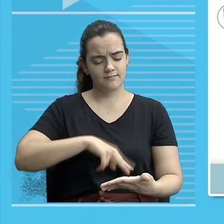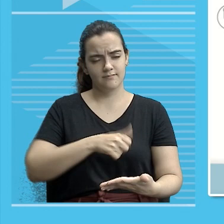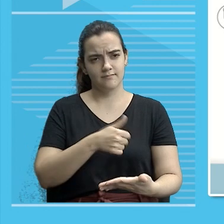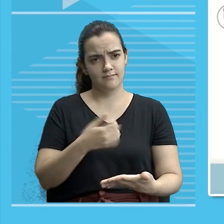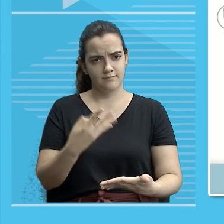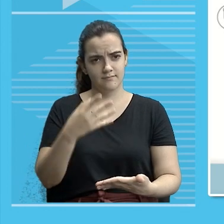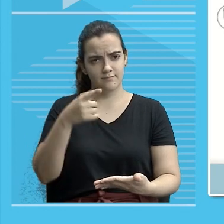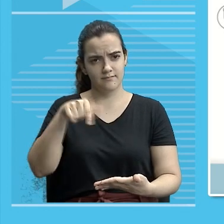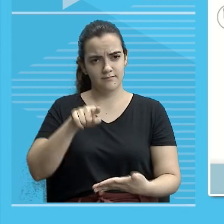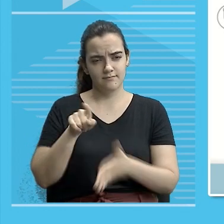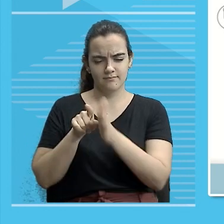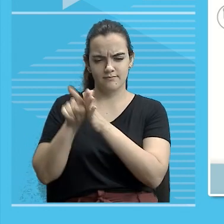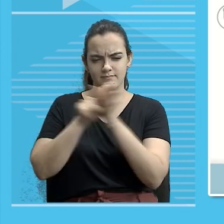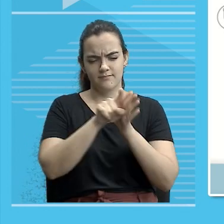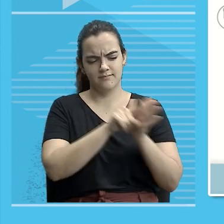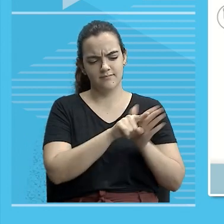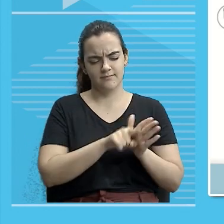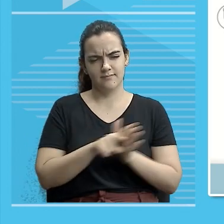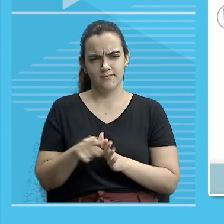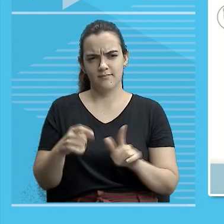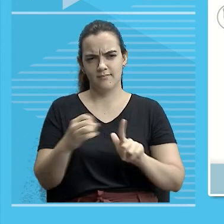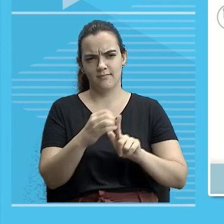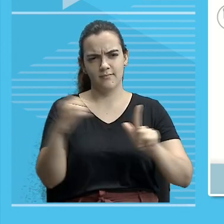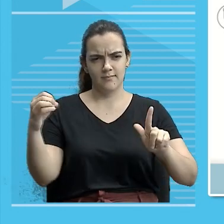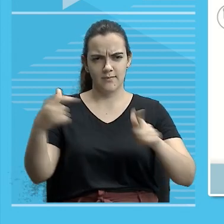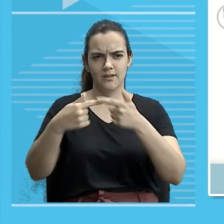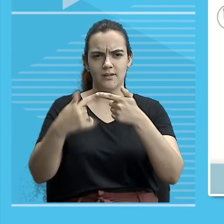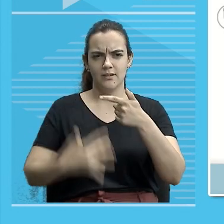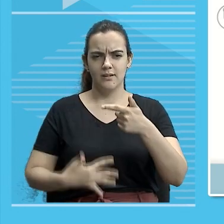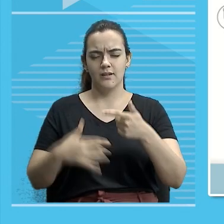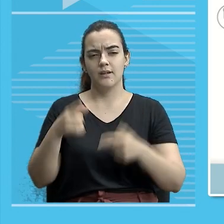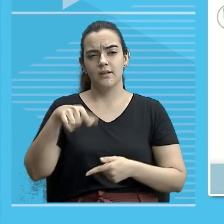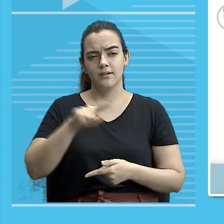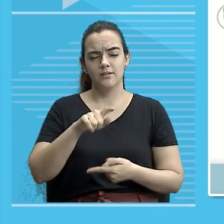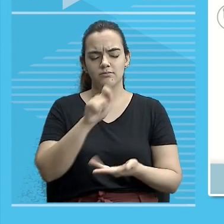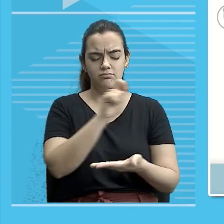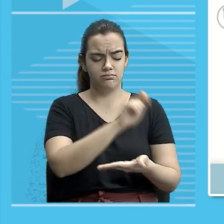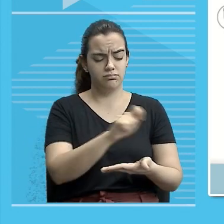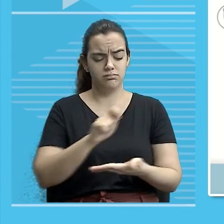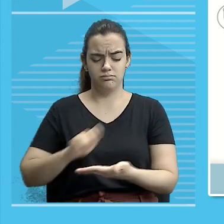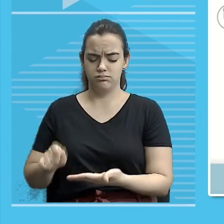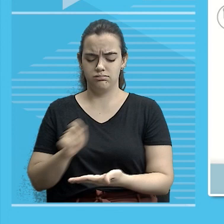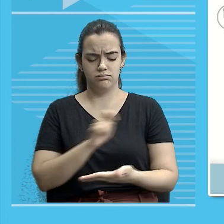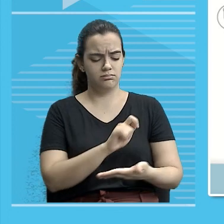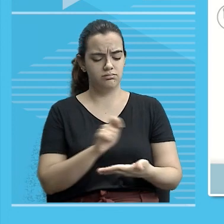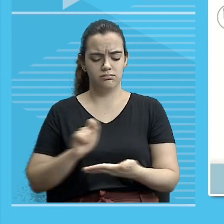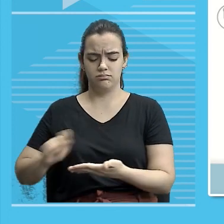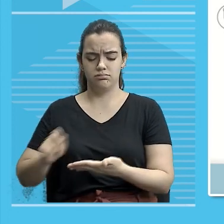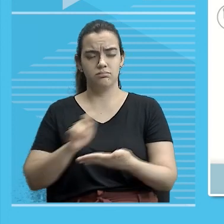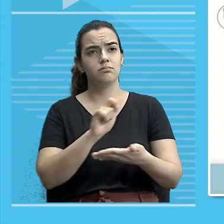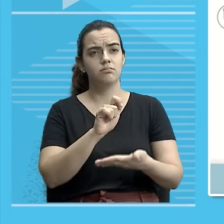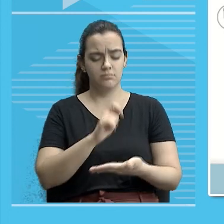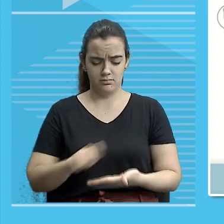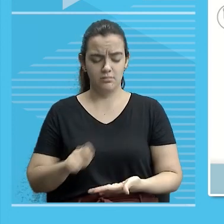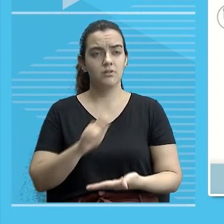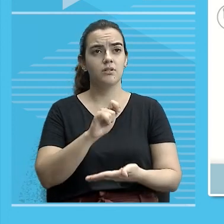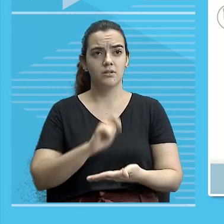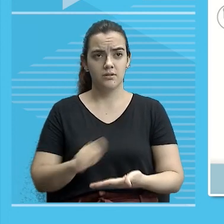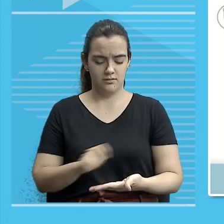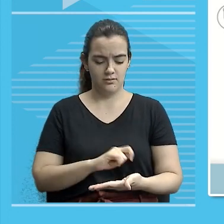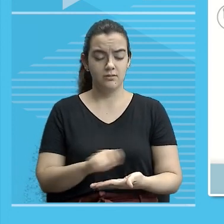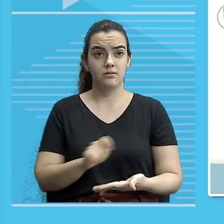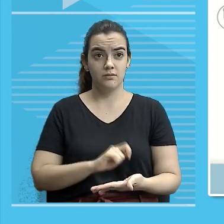Vamos pesquisar aí no Google e transcrever pelo menos umas